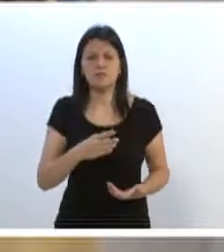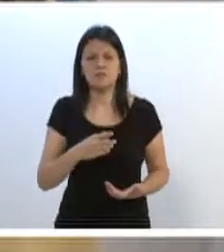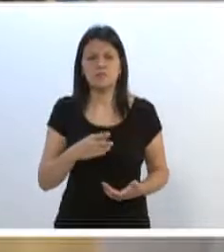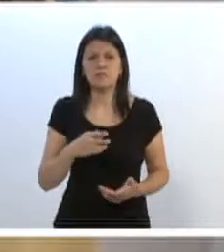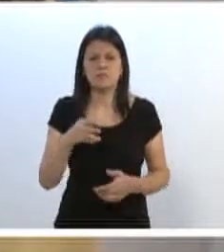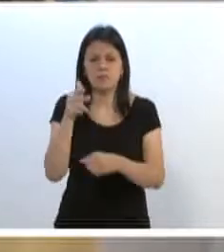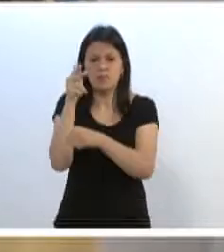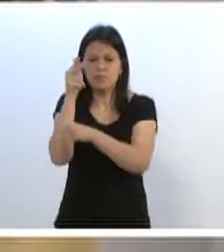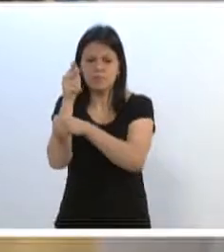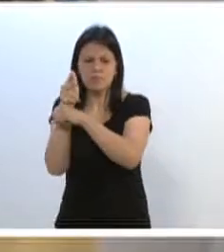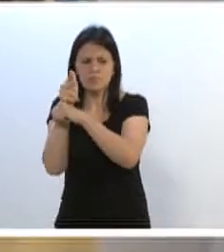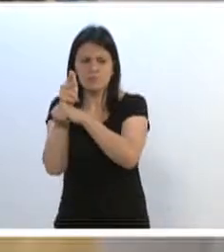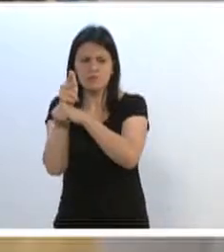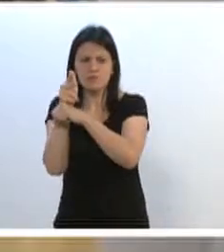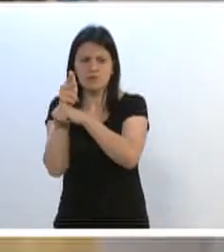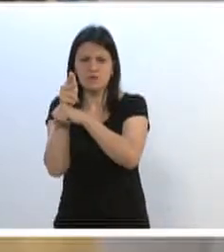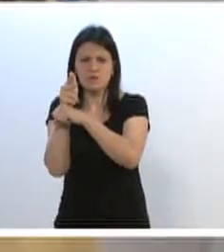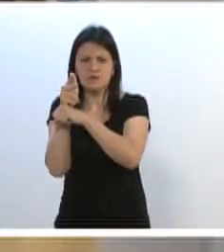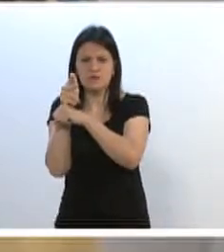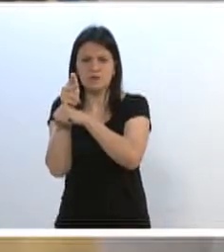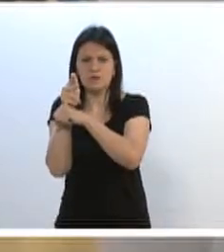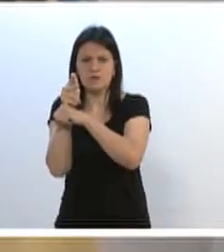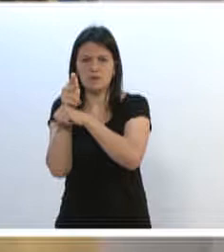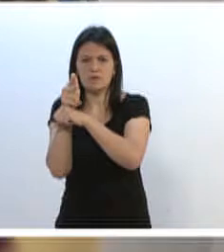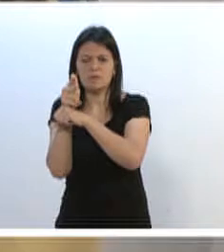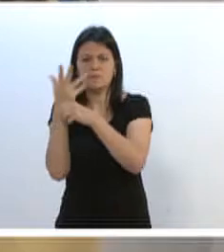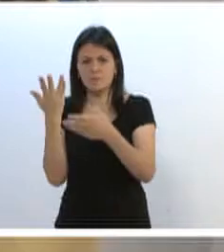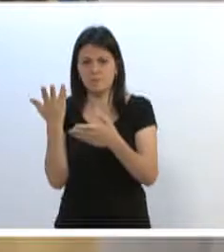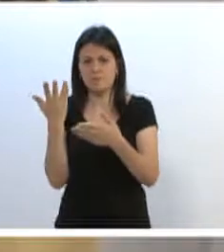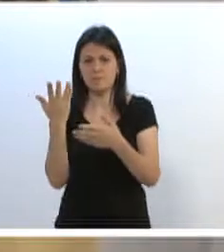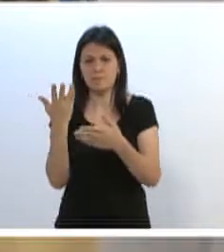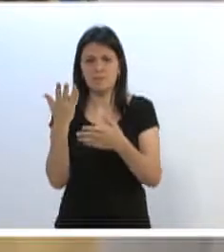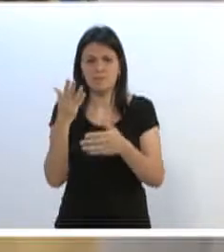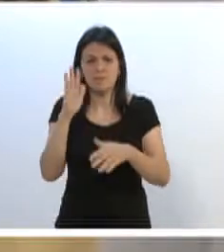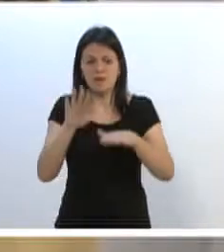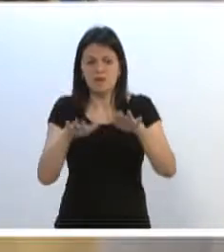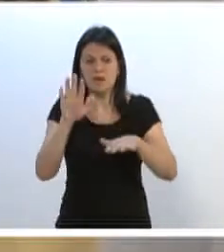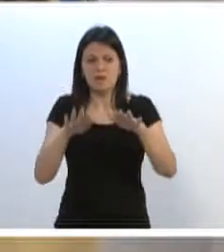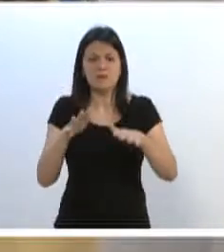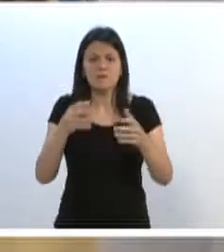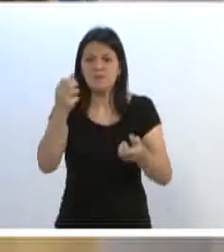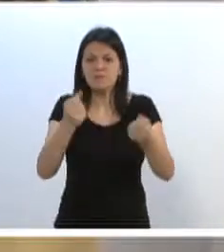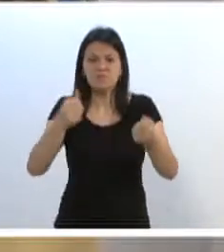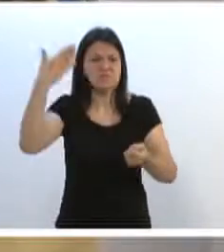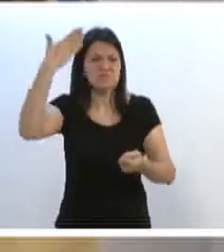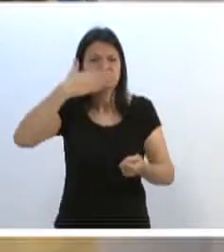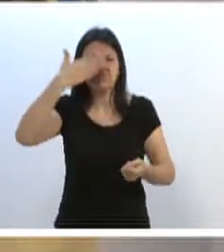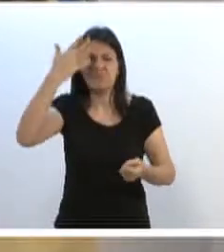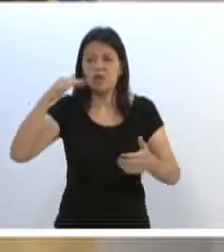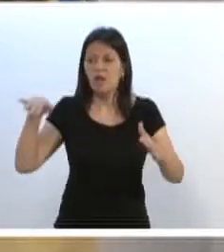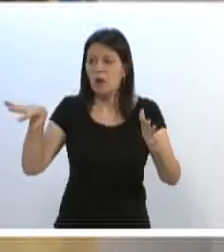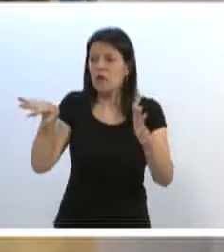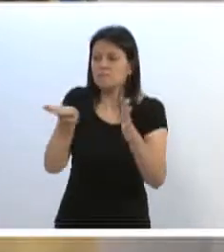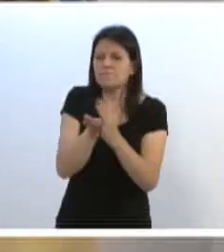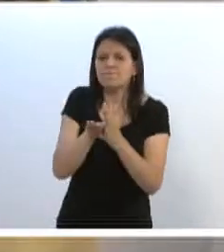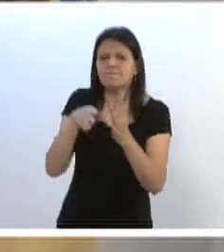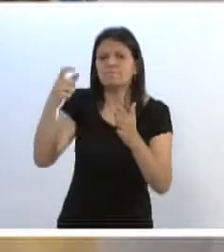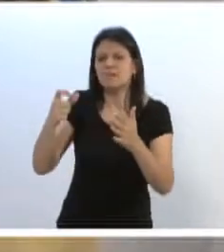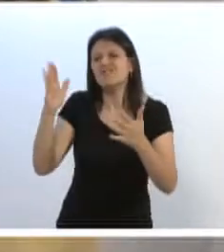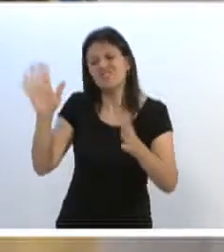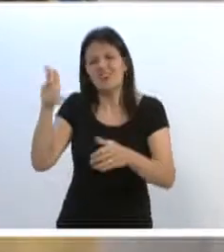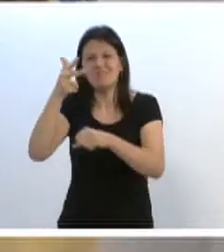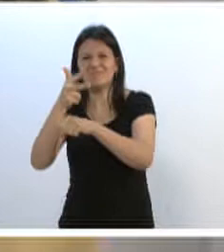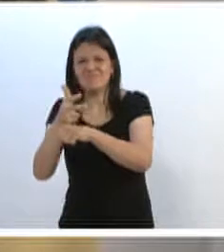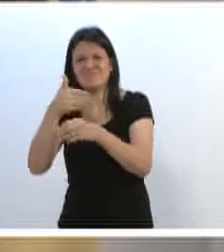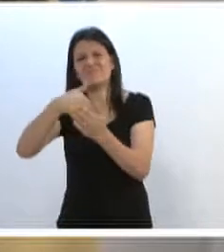desses ficam em cima de curva que quase ficam sem, o motorista sem visão de onde eles vão ficar. Outra situação,